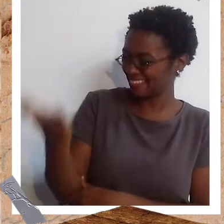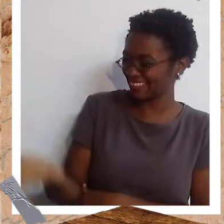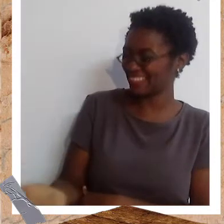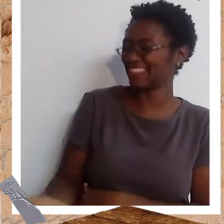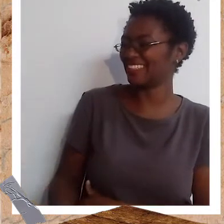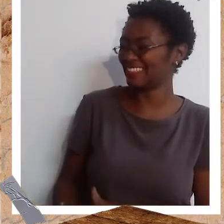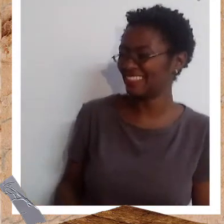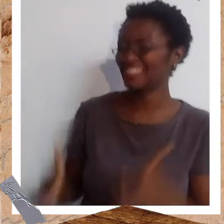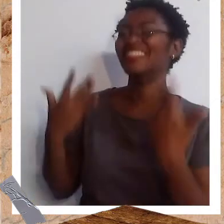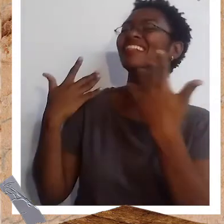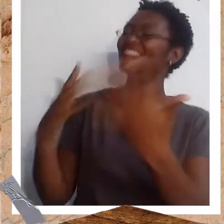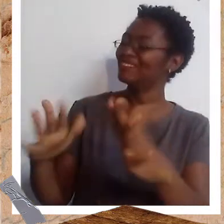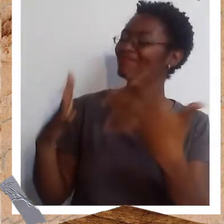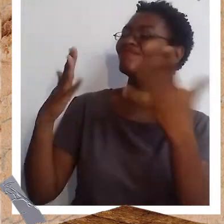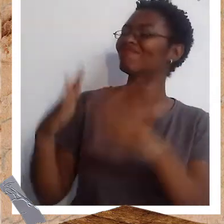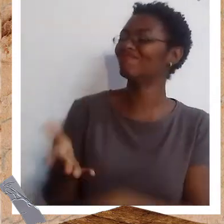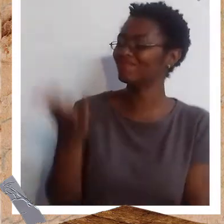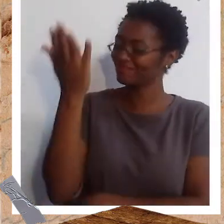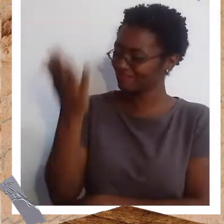salve